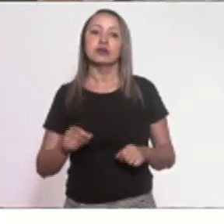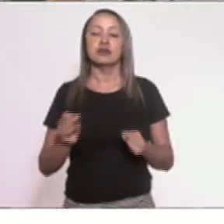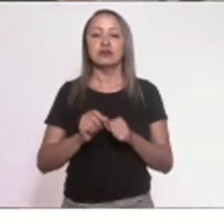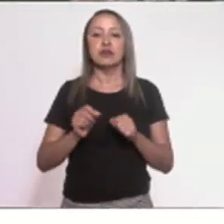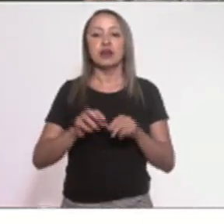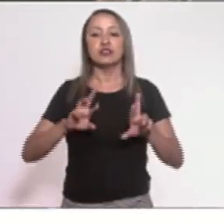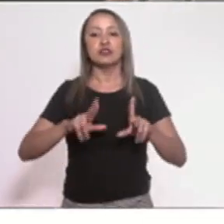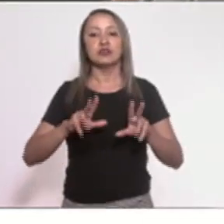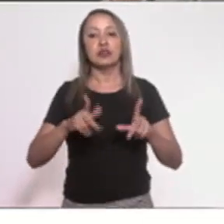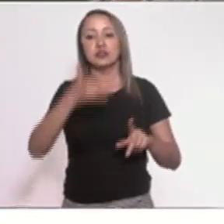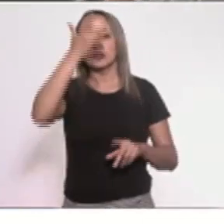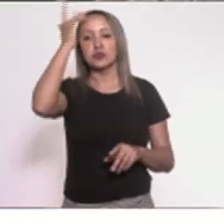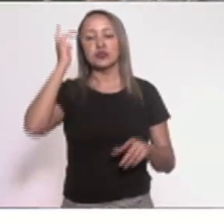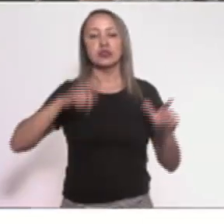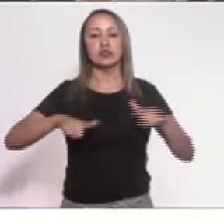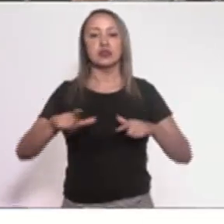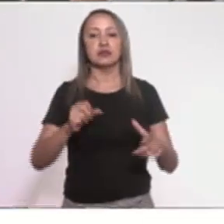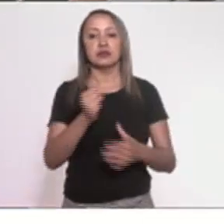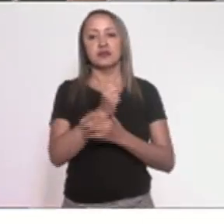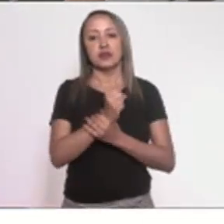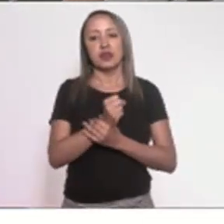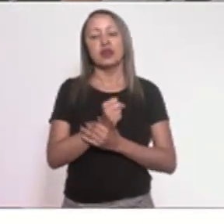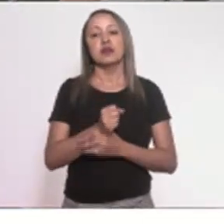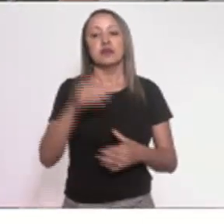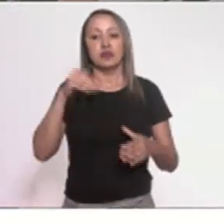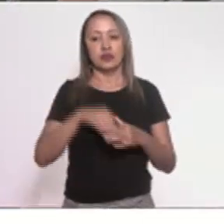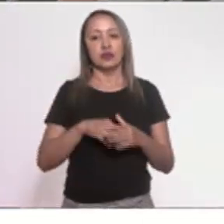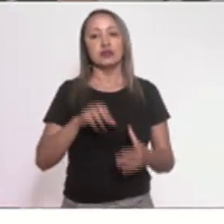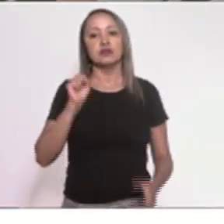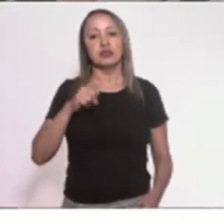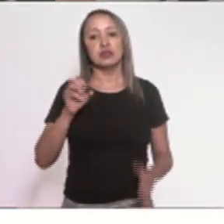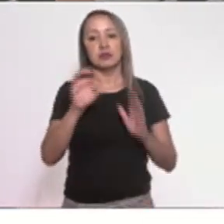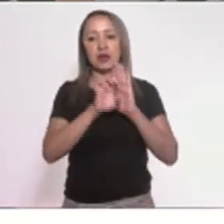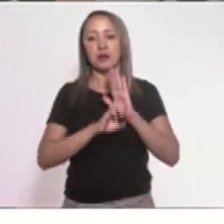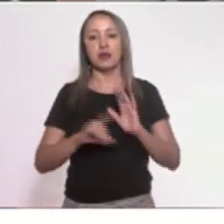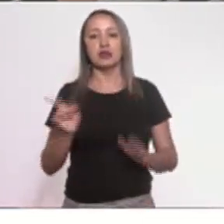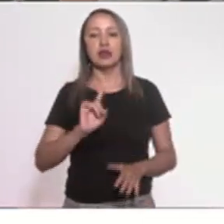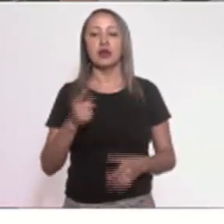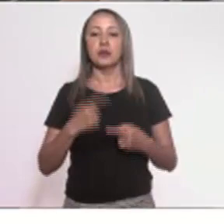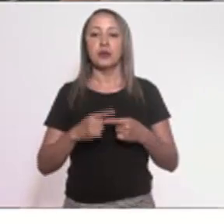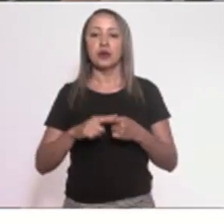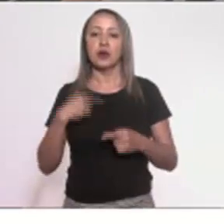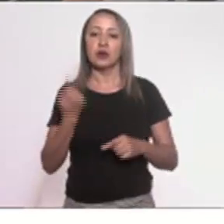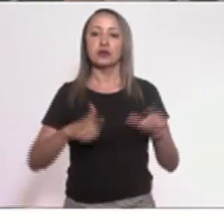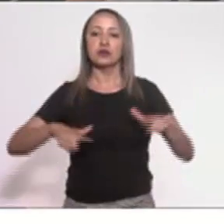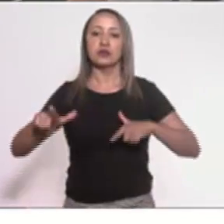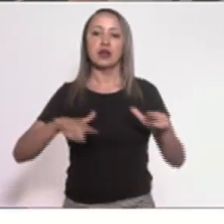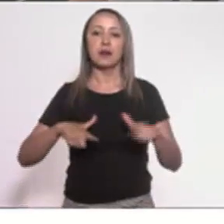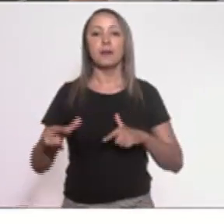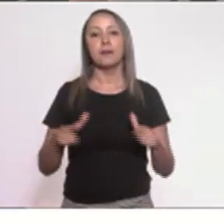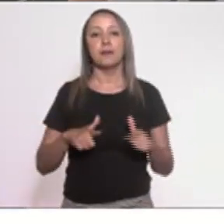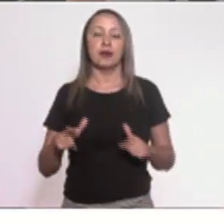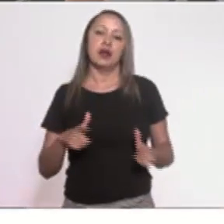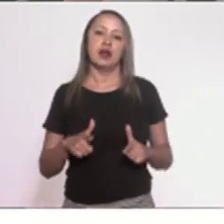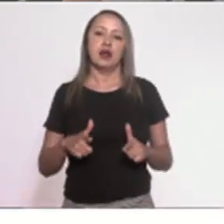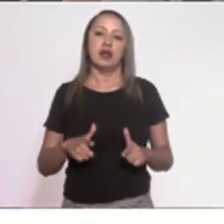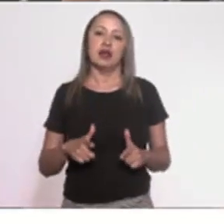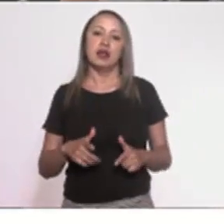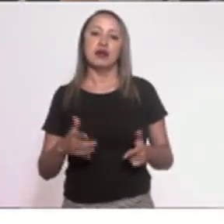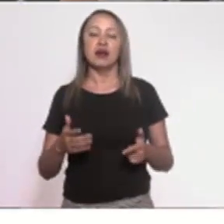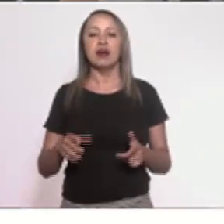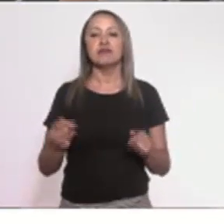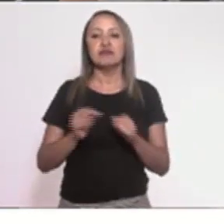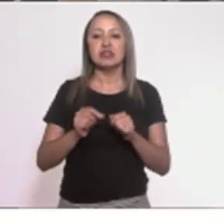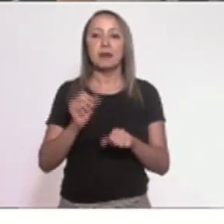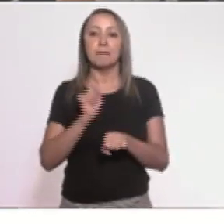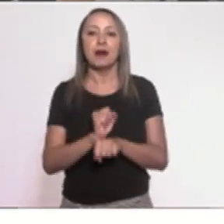da segurança pública. Votamos a favor e não emendamos, porque aqui o nosso trabalho não é prejudicar os processos processos legislativos,